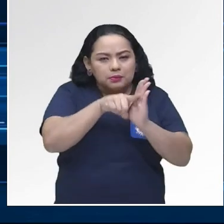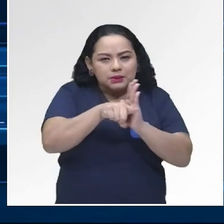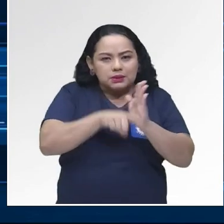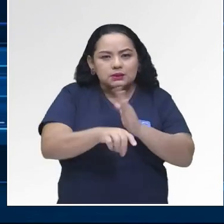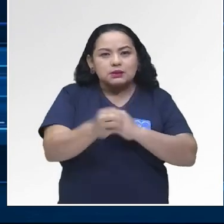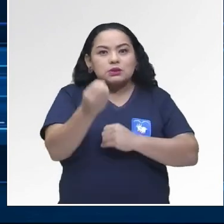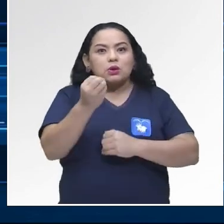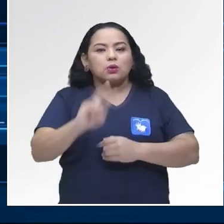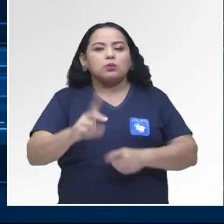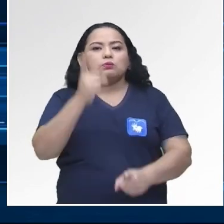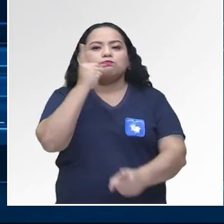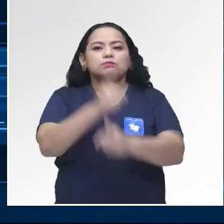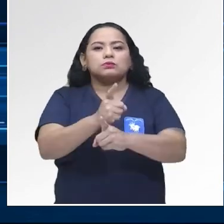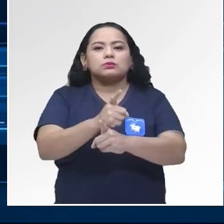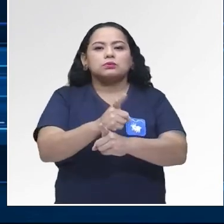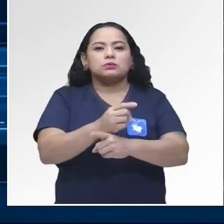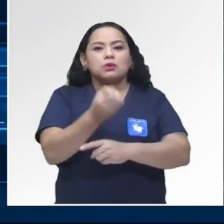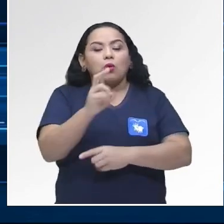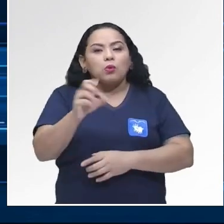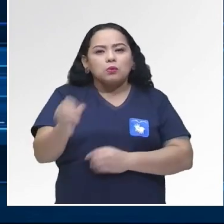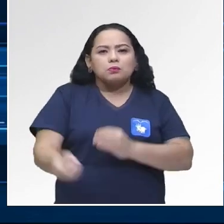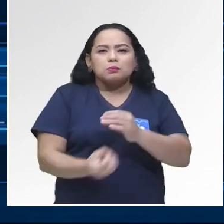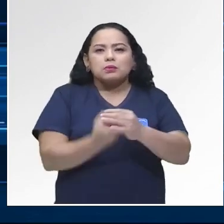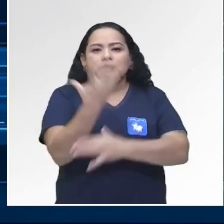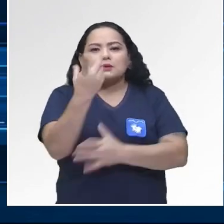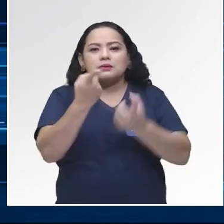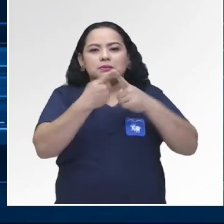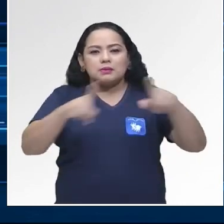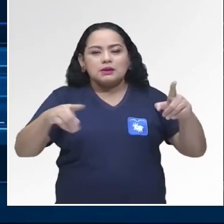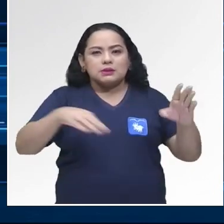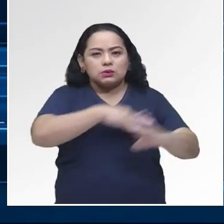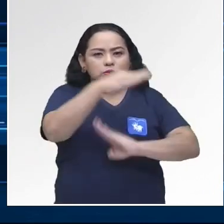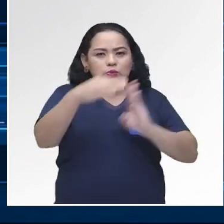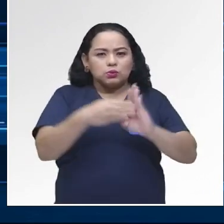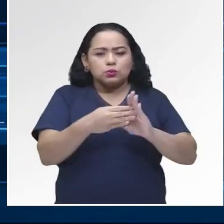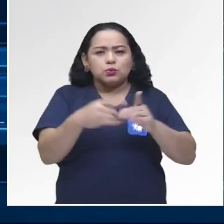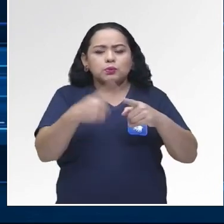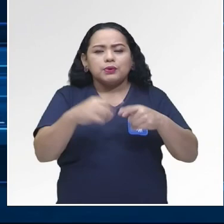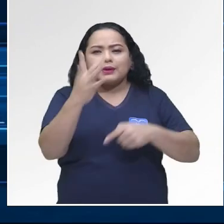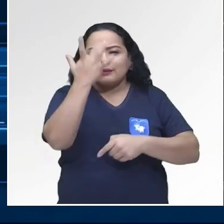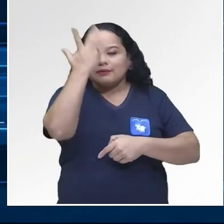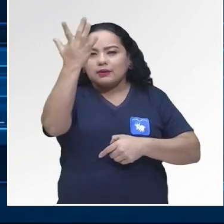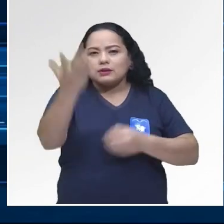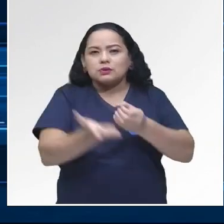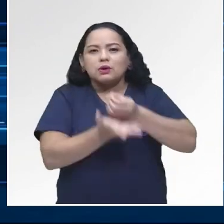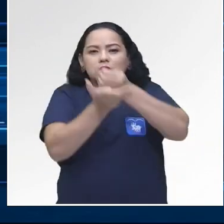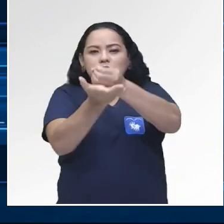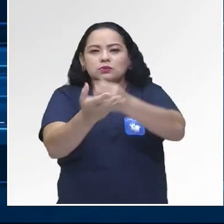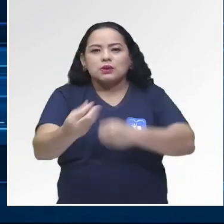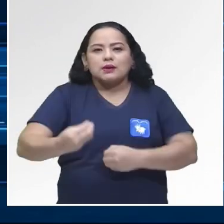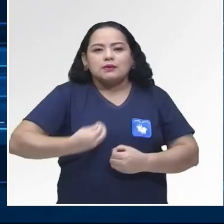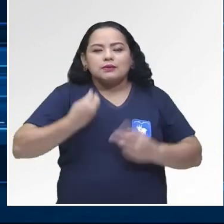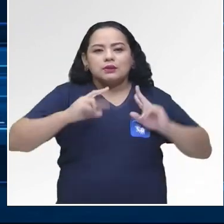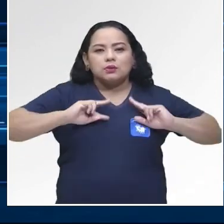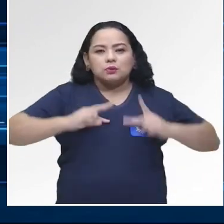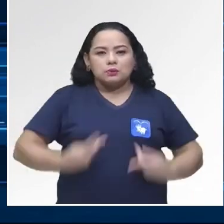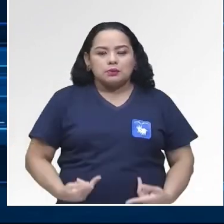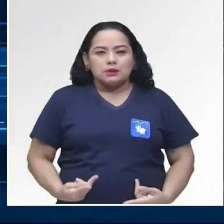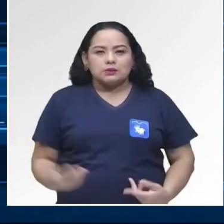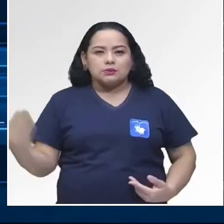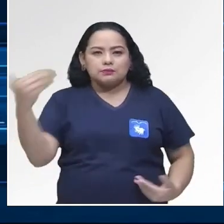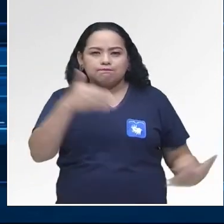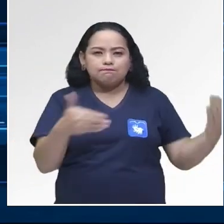uma descoberta, de uma invenção, mas que tudo isso venha para facilitar a vida do ser humano, que venha